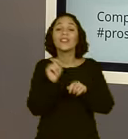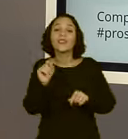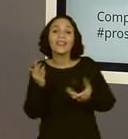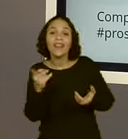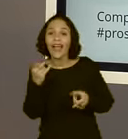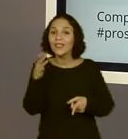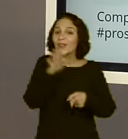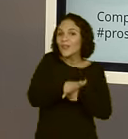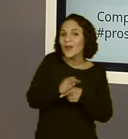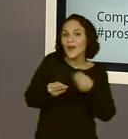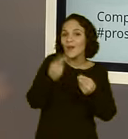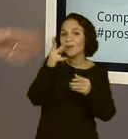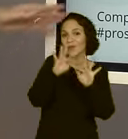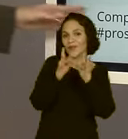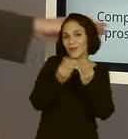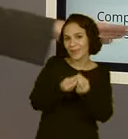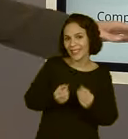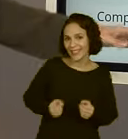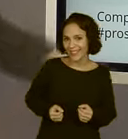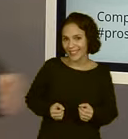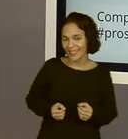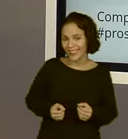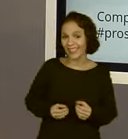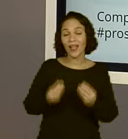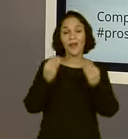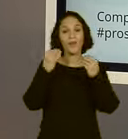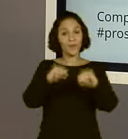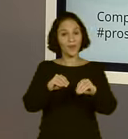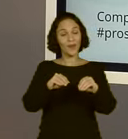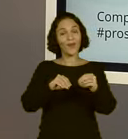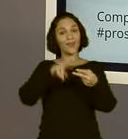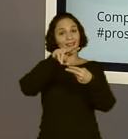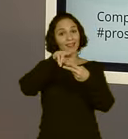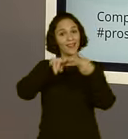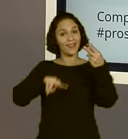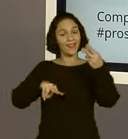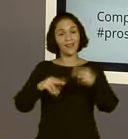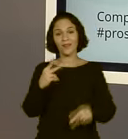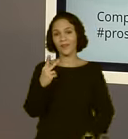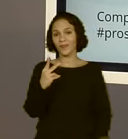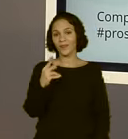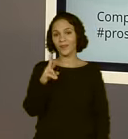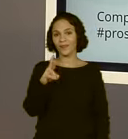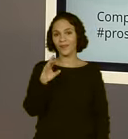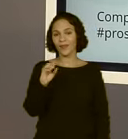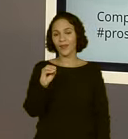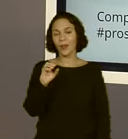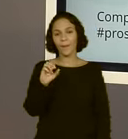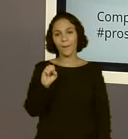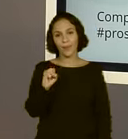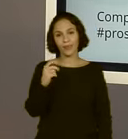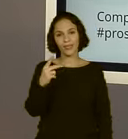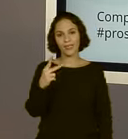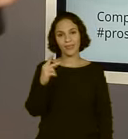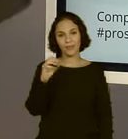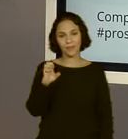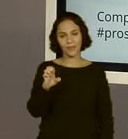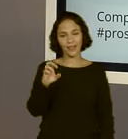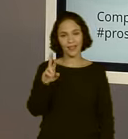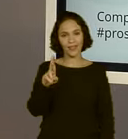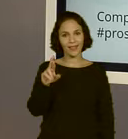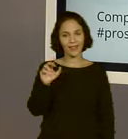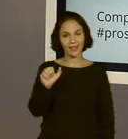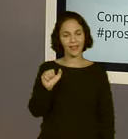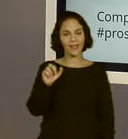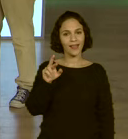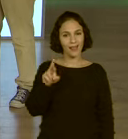você ajudou para a sua família. Coloca nas redes sociais com a hashtag ProsperarCMSP para a gente